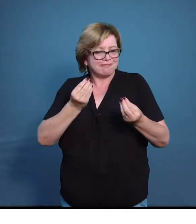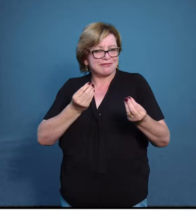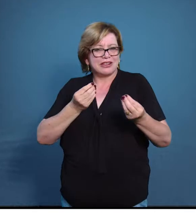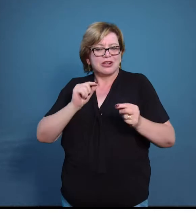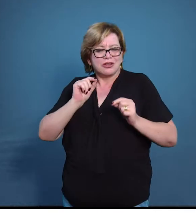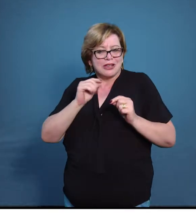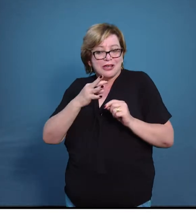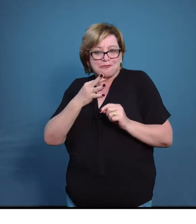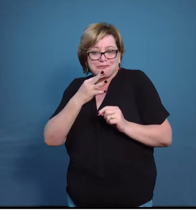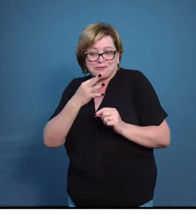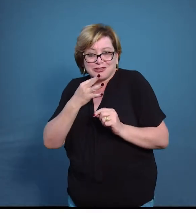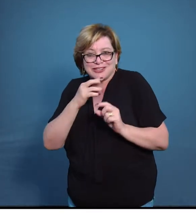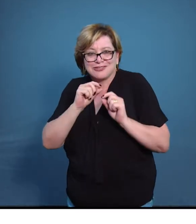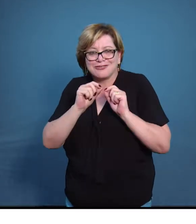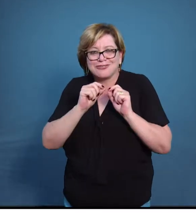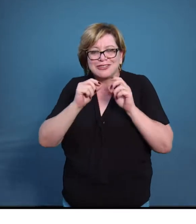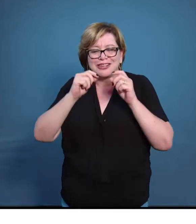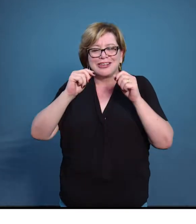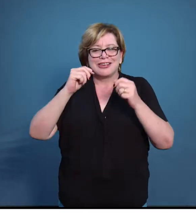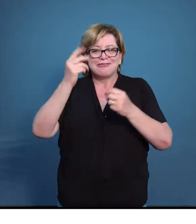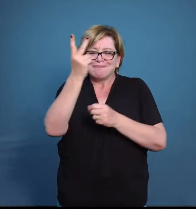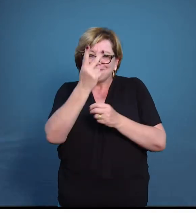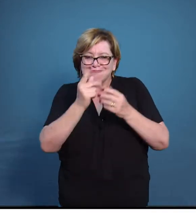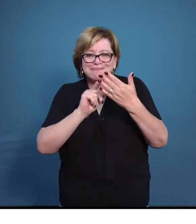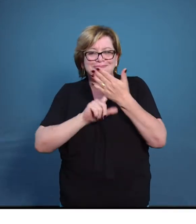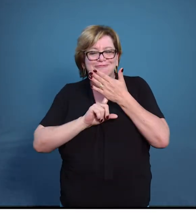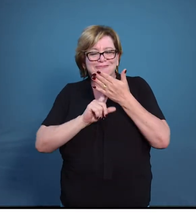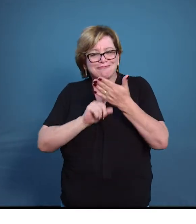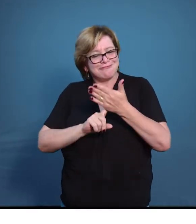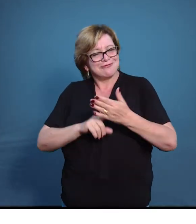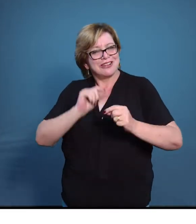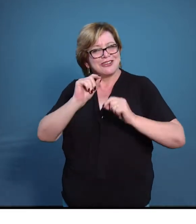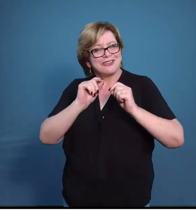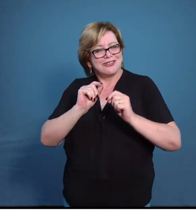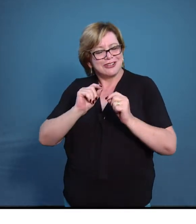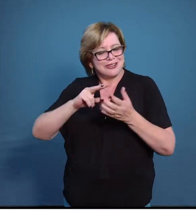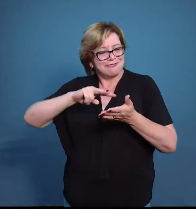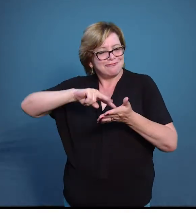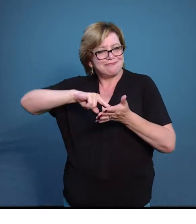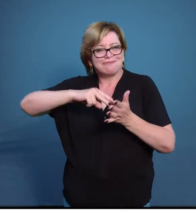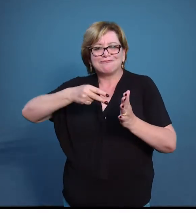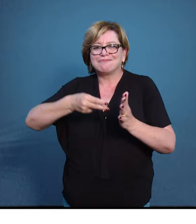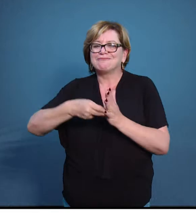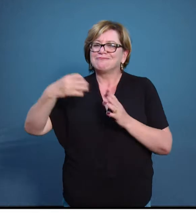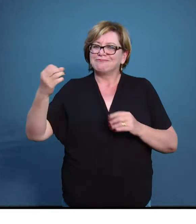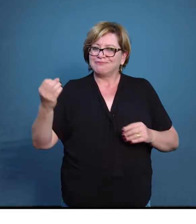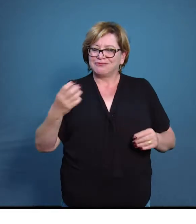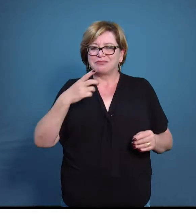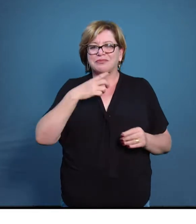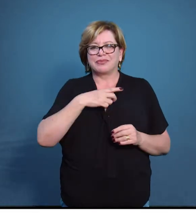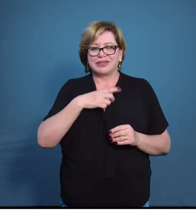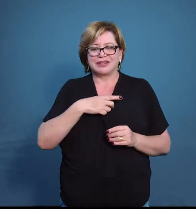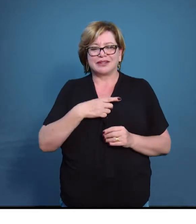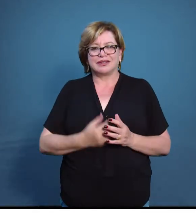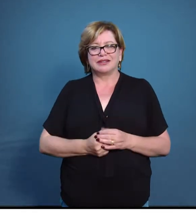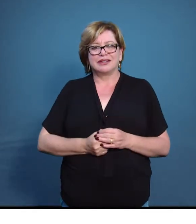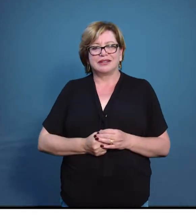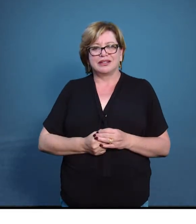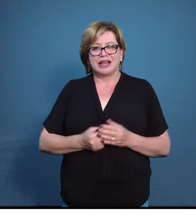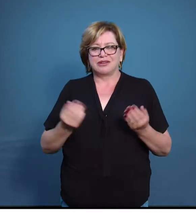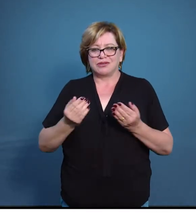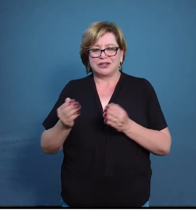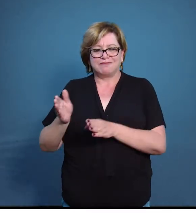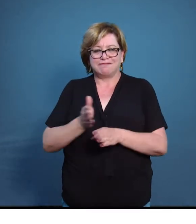você conhece, o que a imagem apresenta e o que você ressignifica dela. Nós vamos trabalhar com uma